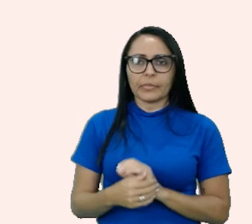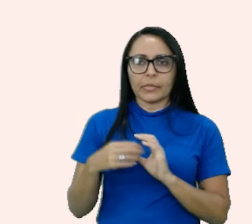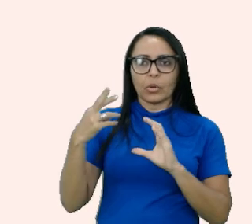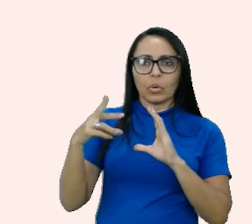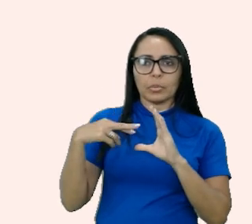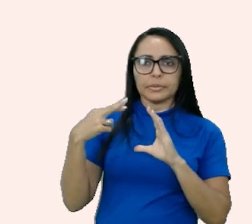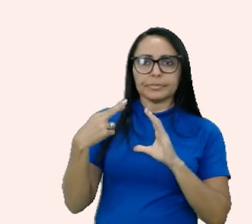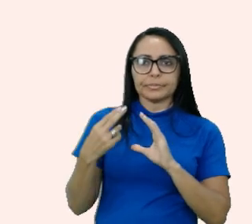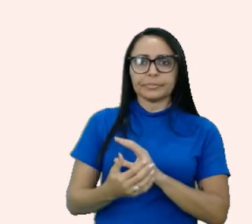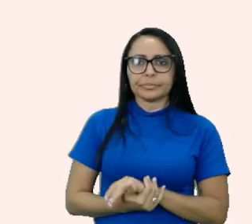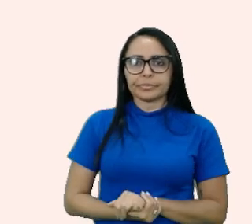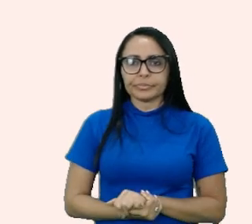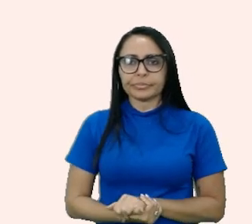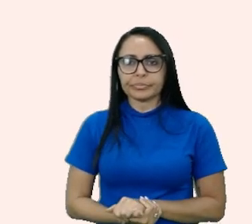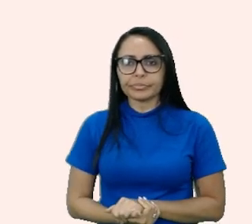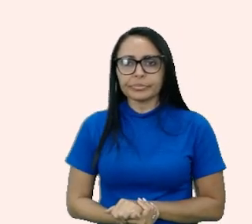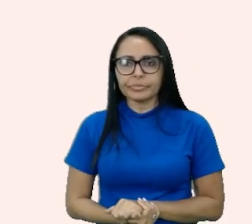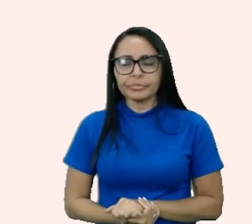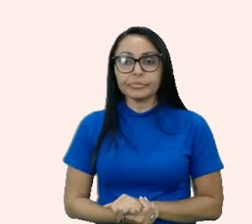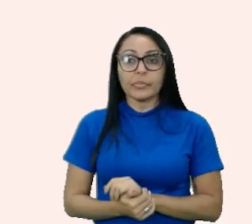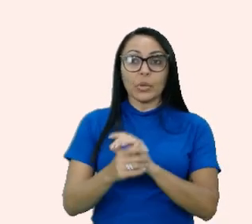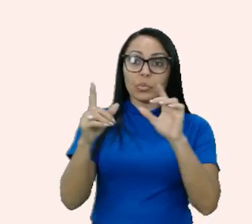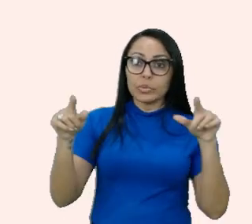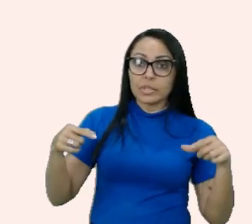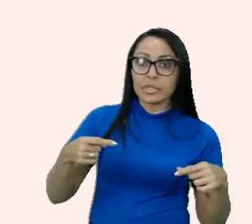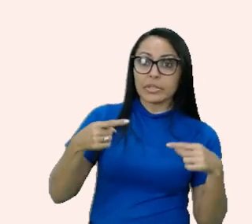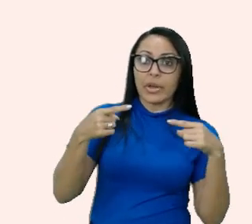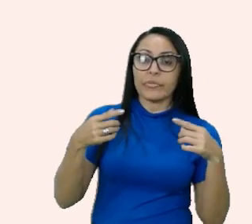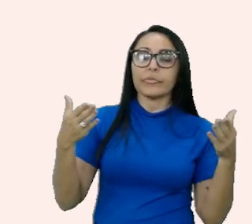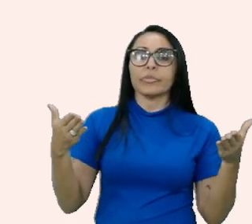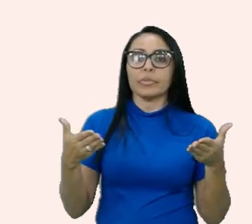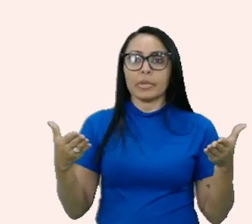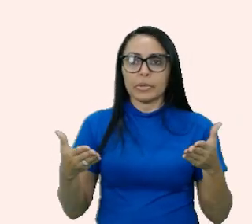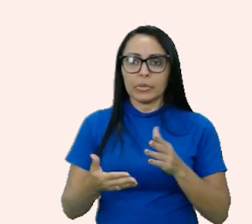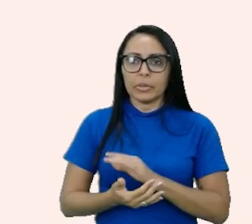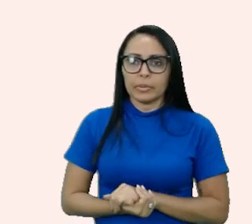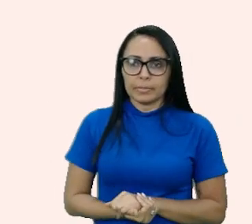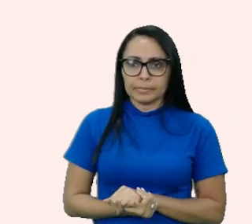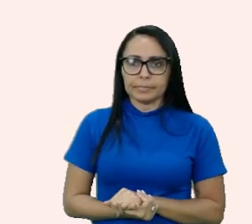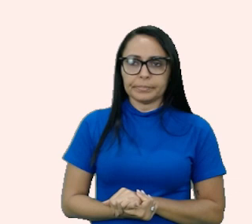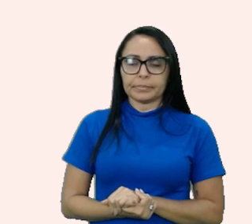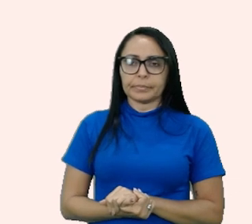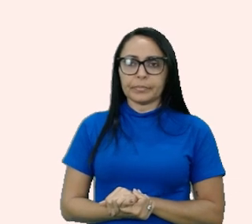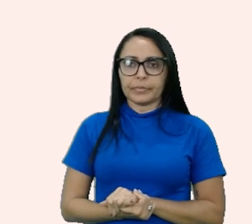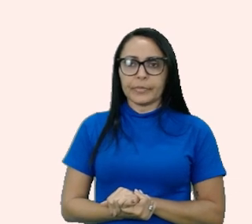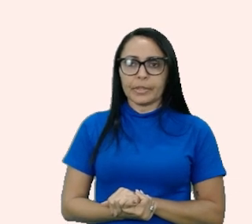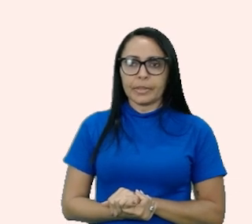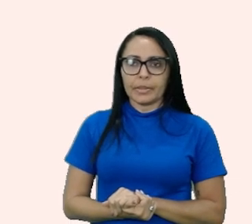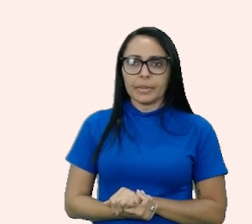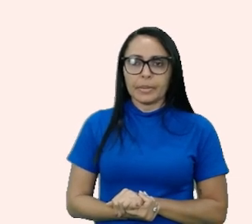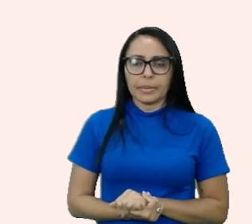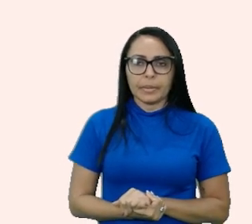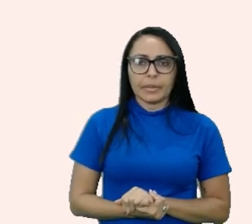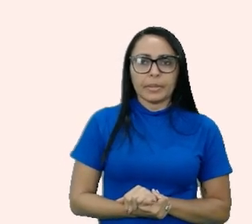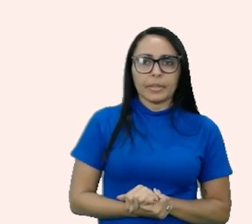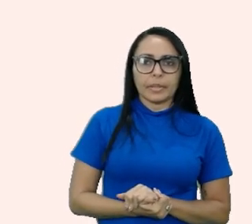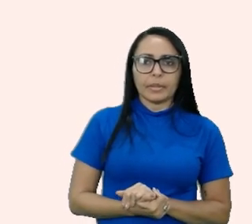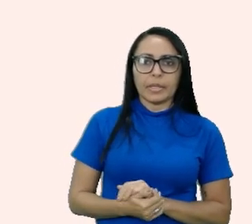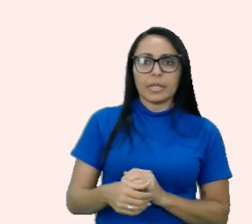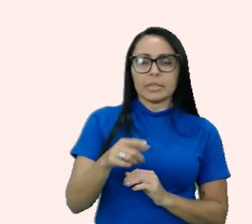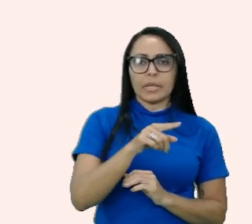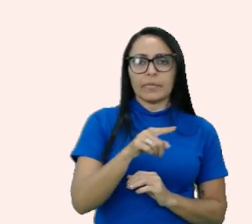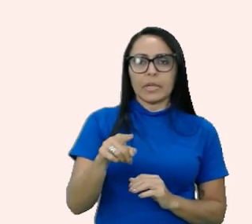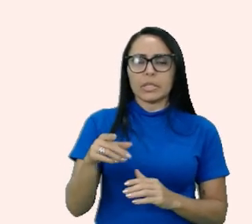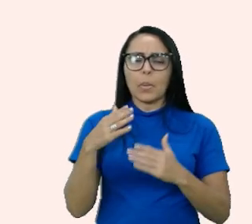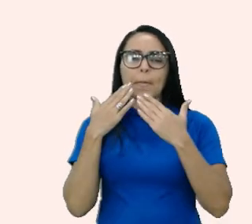geral. Trago para você aqui um desafio de uma questão que caiu no Enem. E esse desafio, galera, peço que você